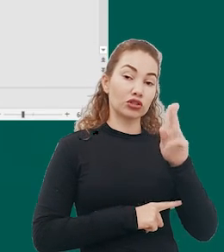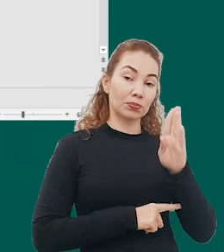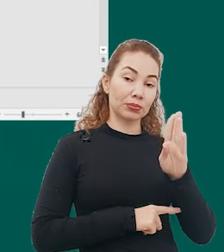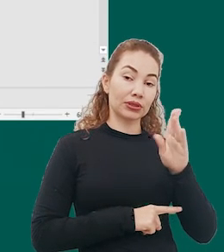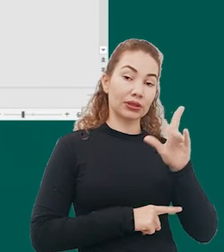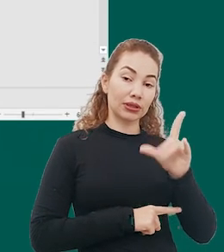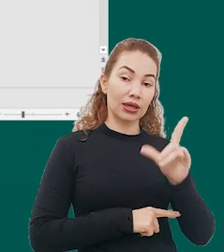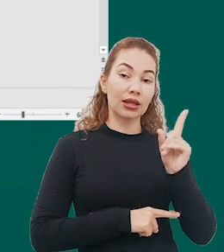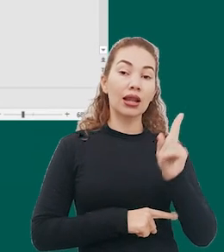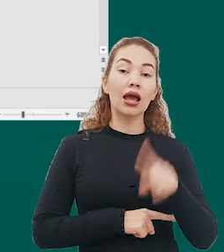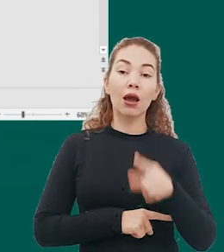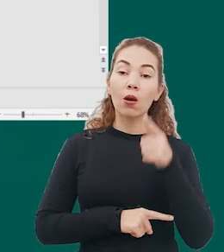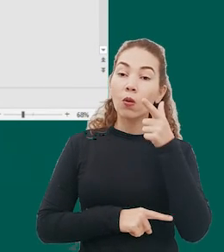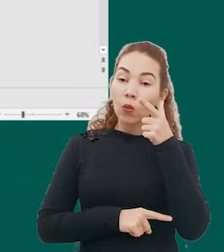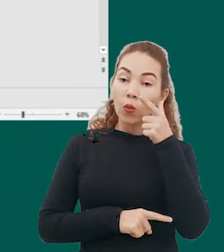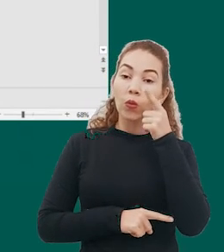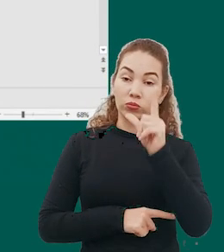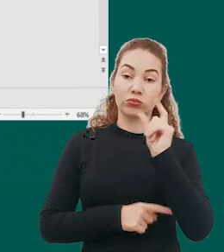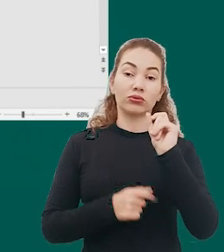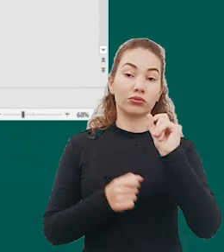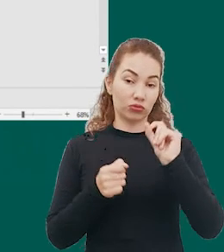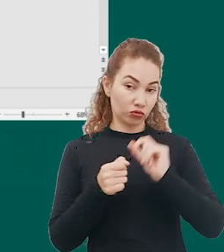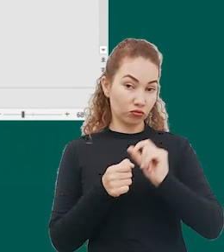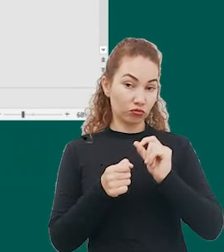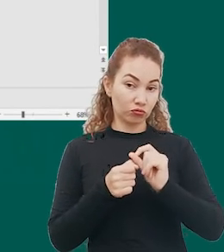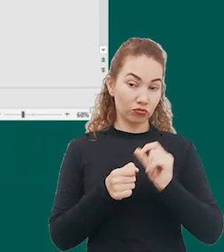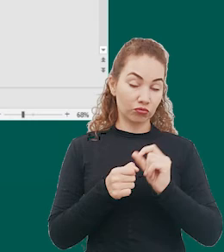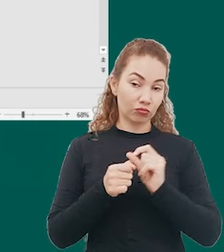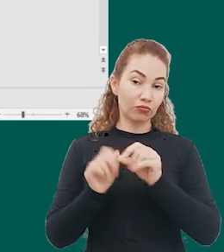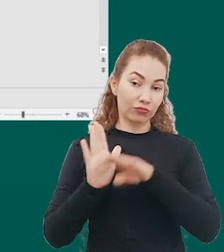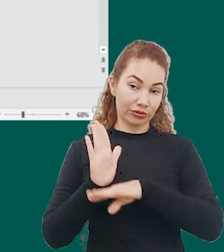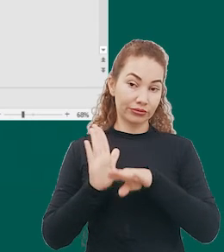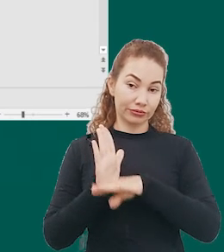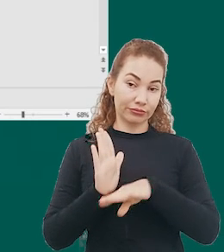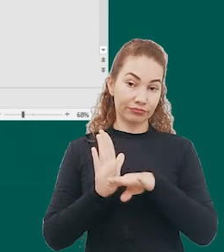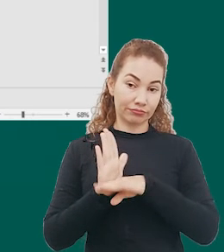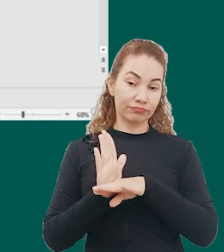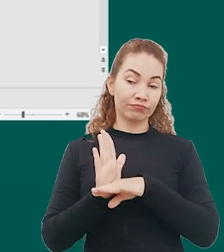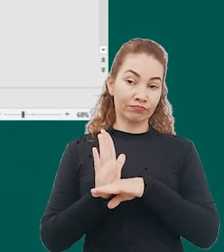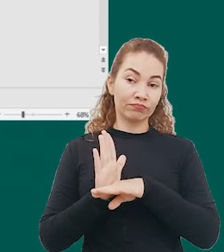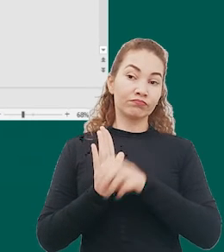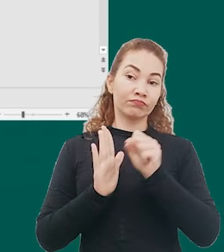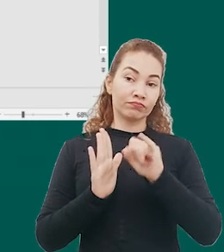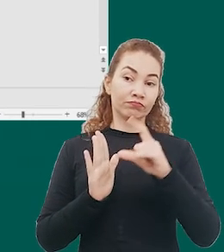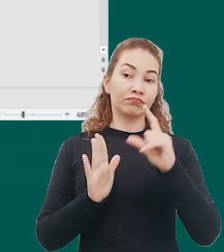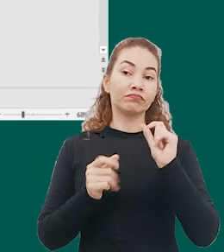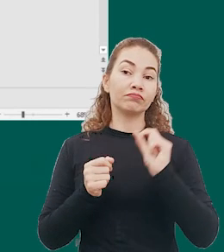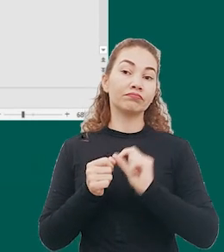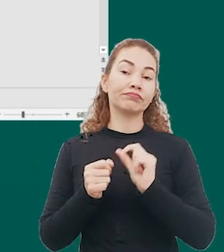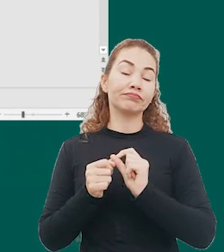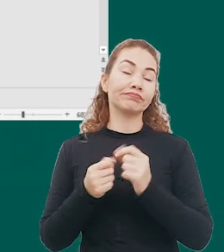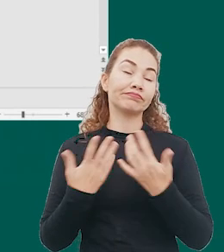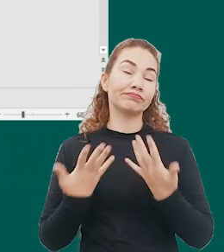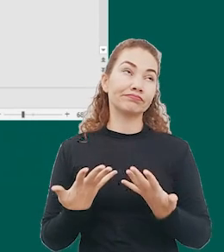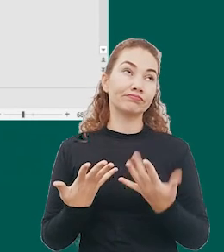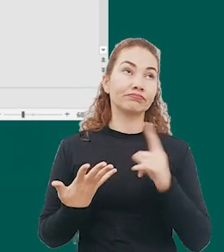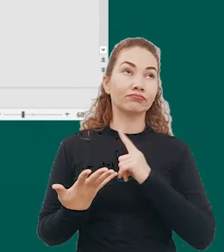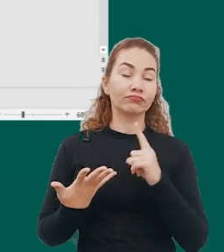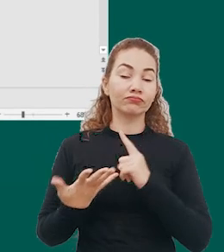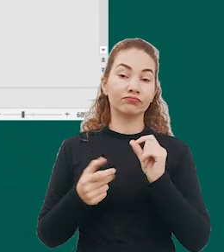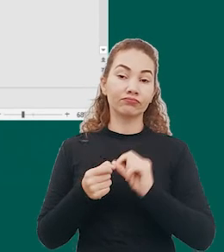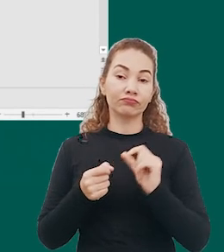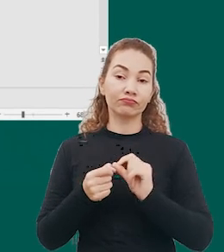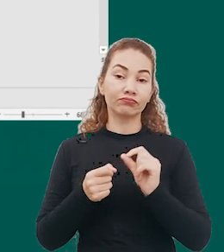é aquele que eu posso fazer, então, a dedução, né? Se eu tiver realizado a